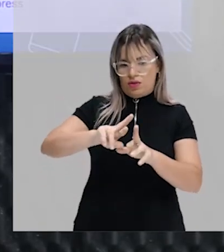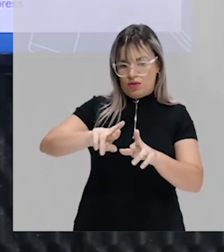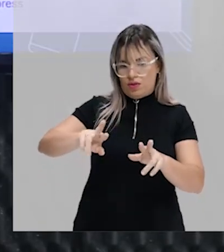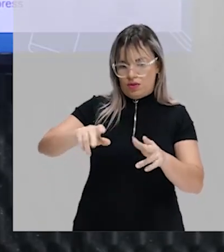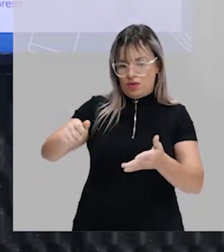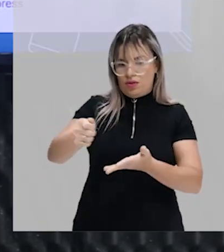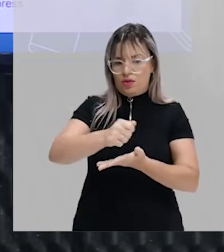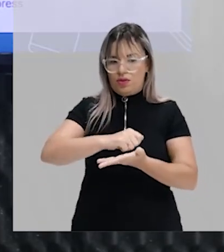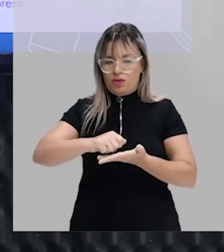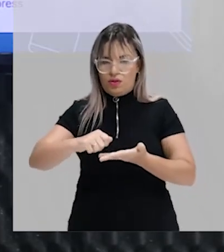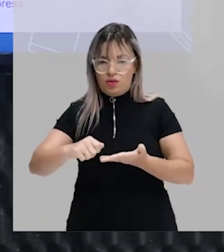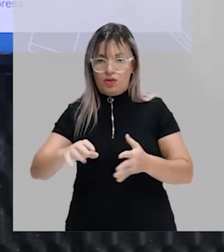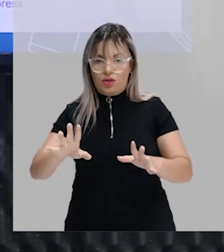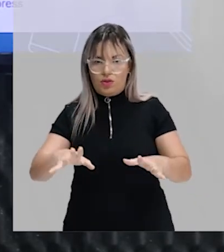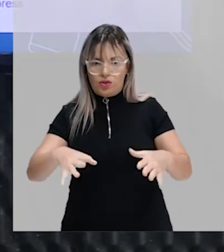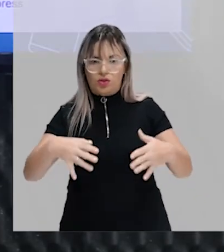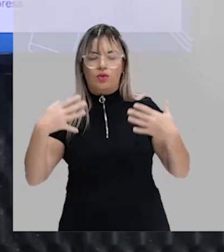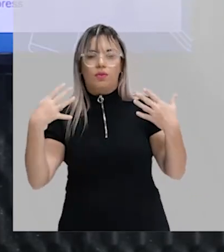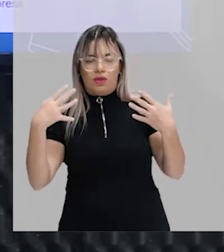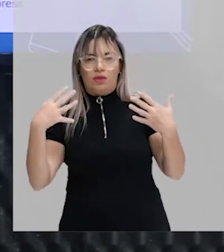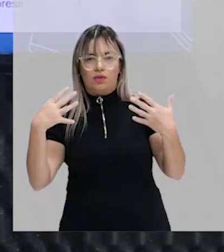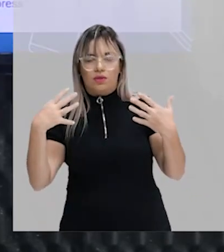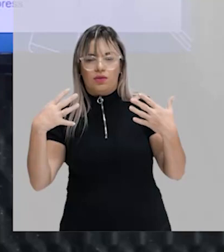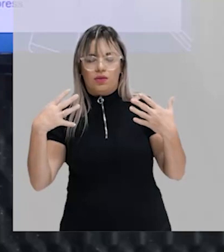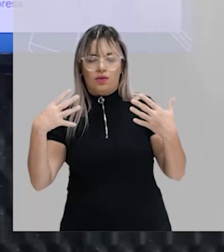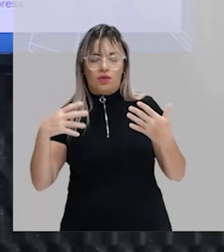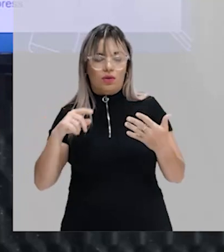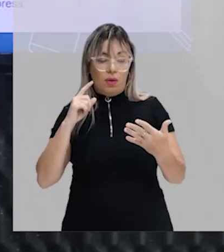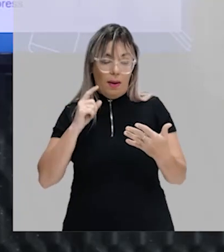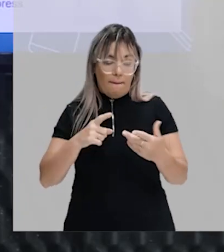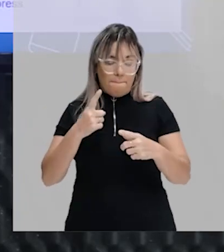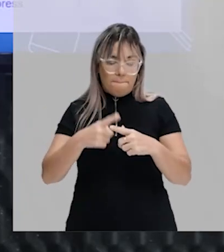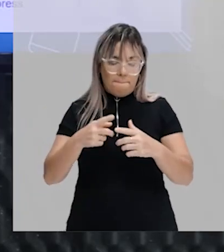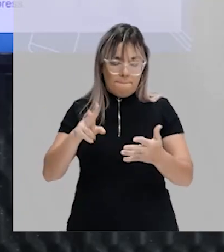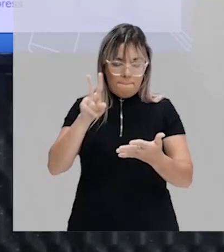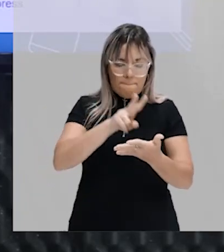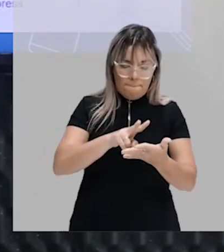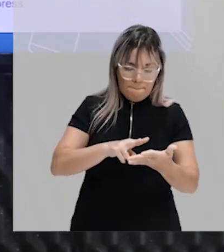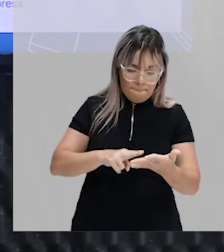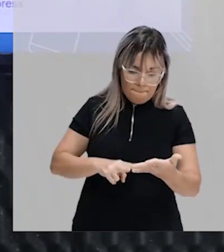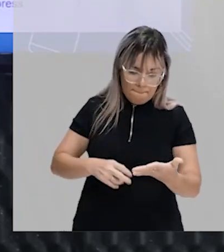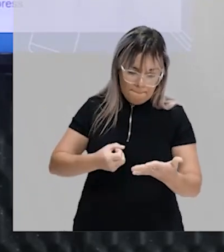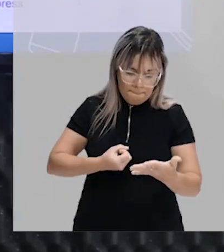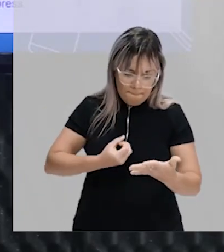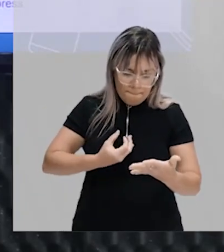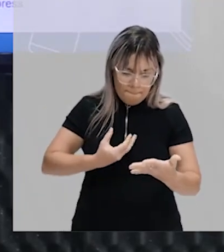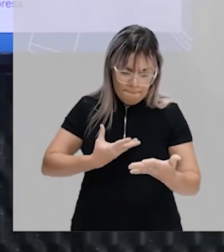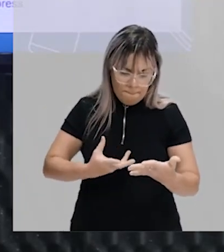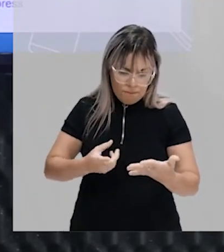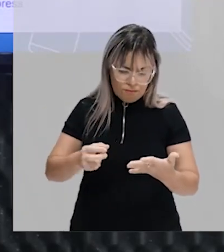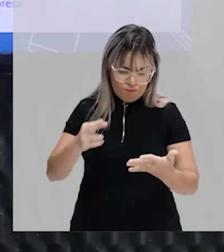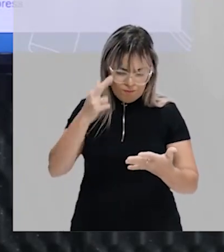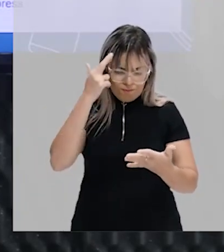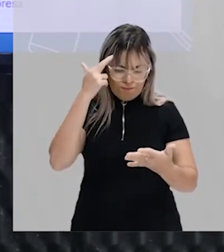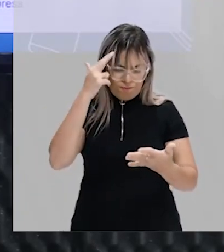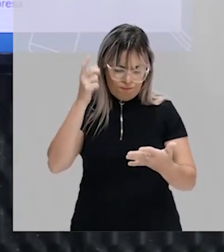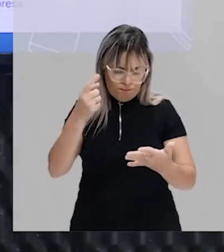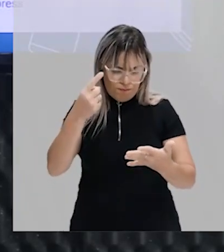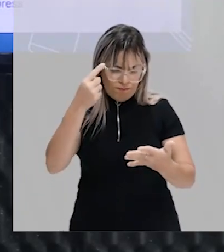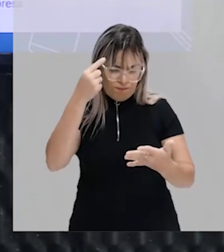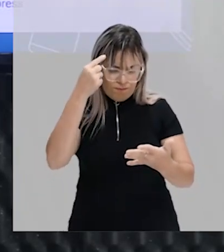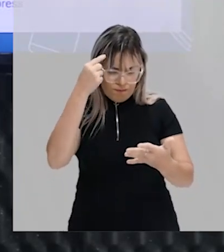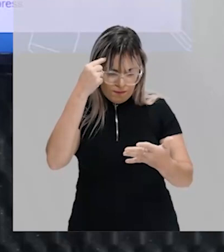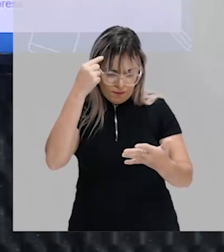claro, chamar a nossa atenção. Porque quando você lê um poema desse aqui, você reflete, você